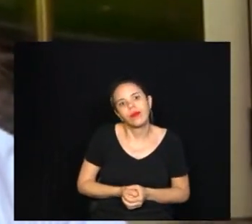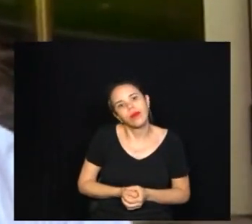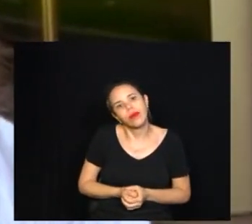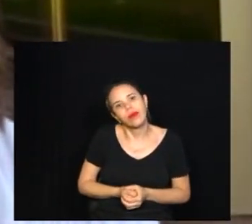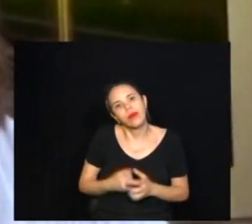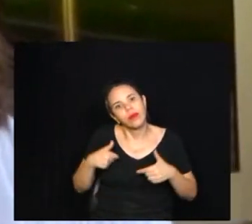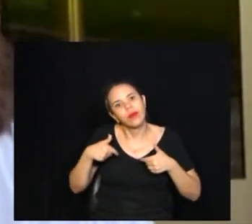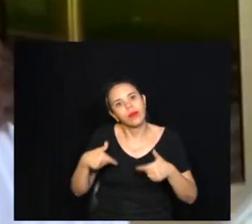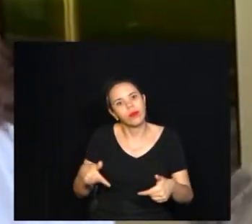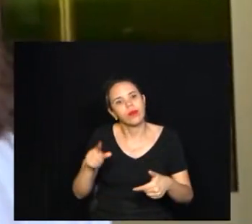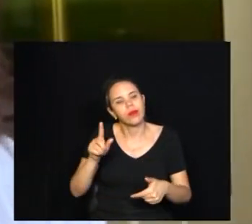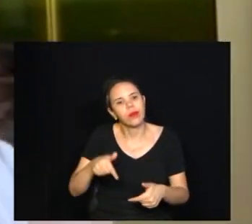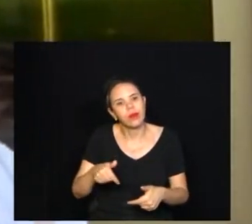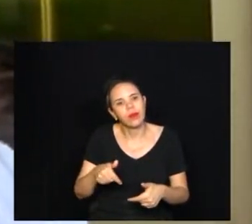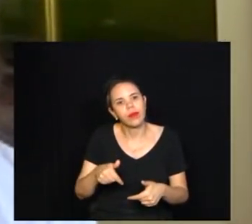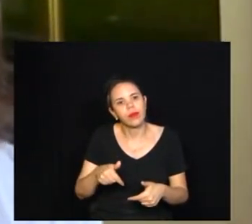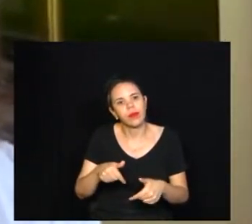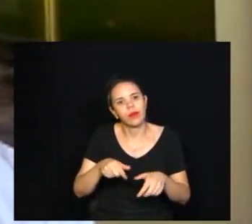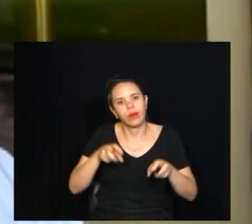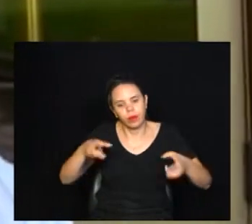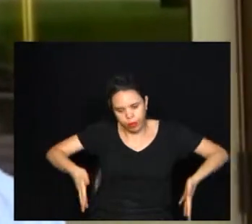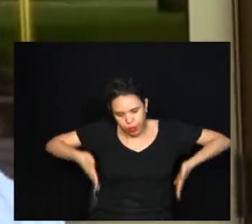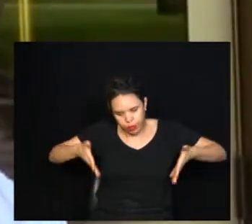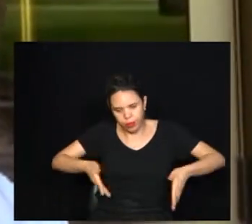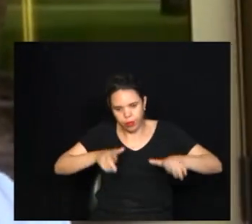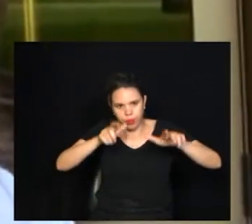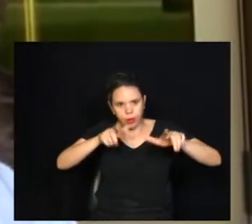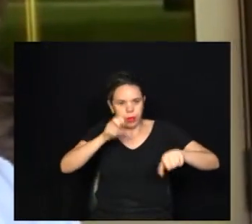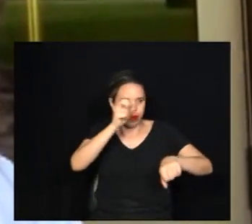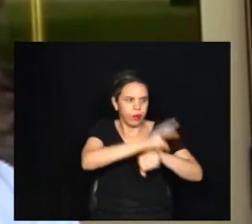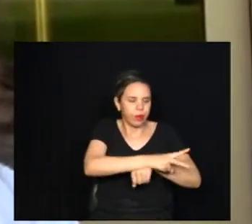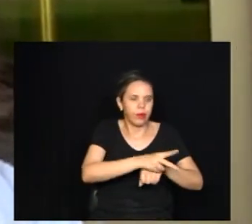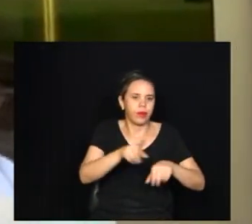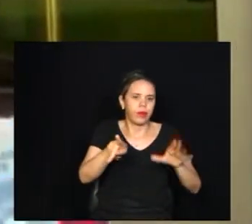A ação é colocar cadeiras de rodas em vagas